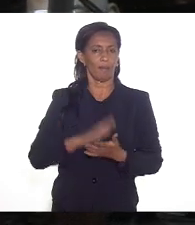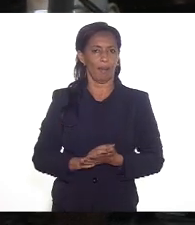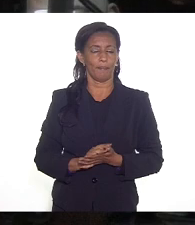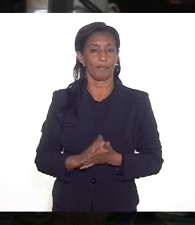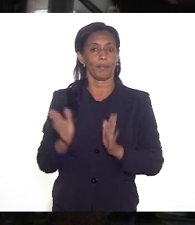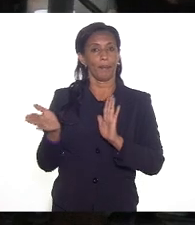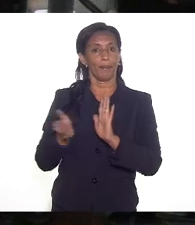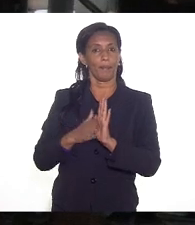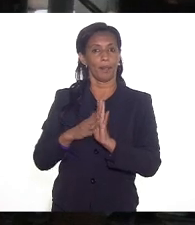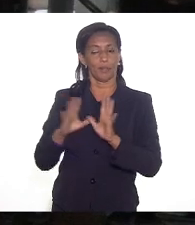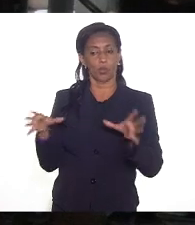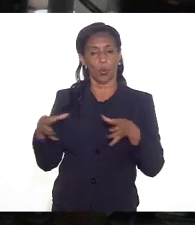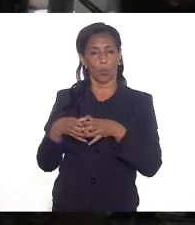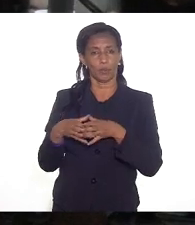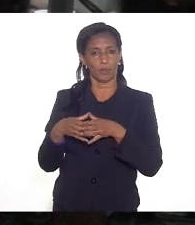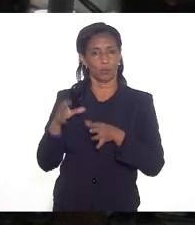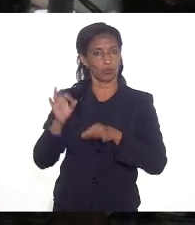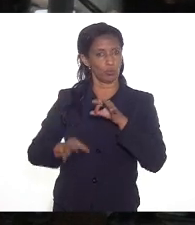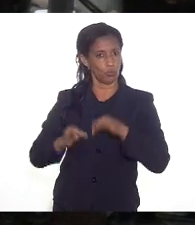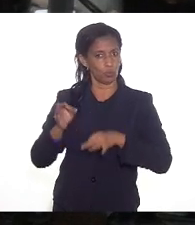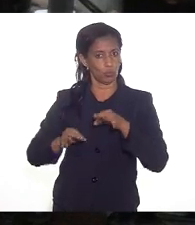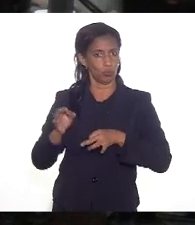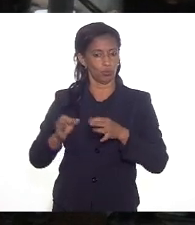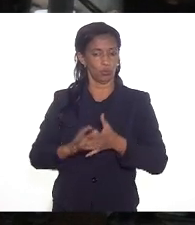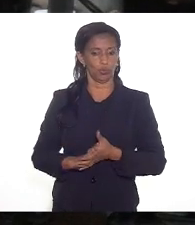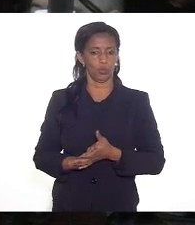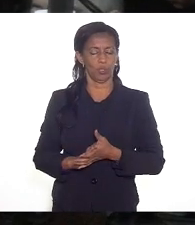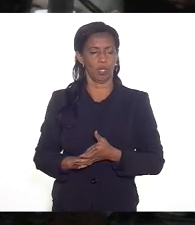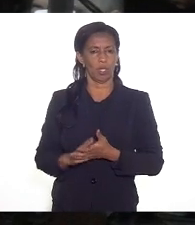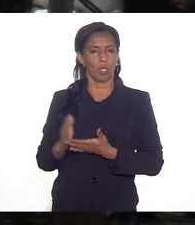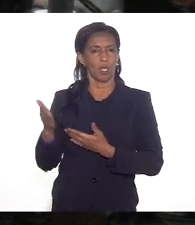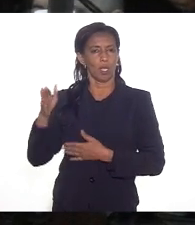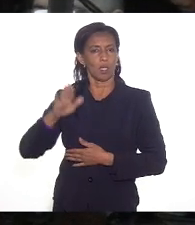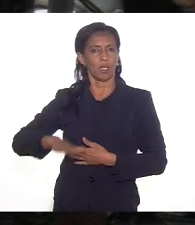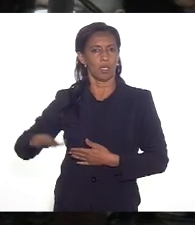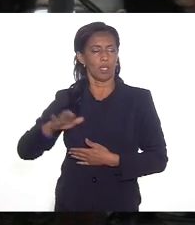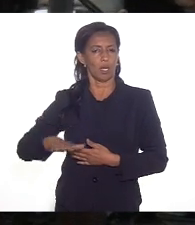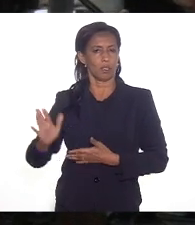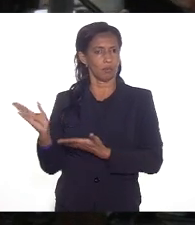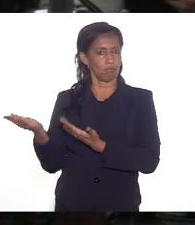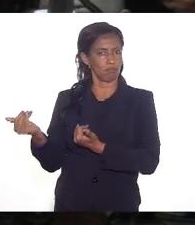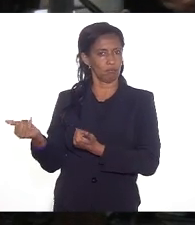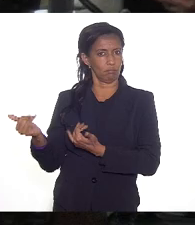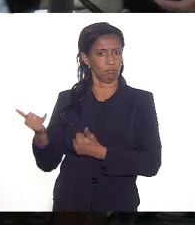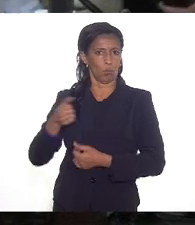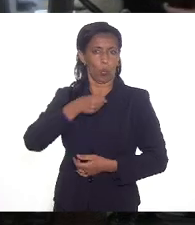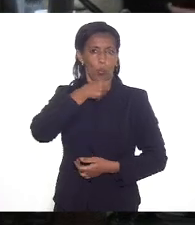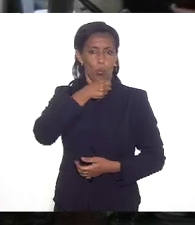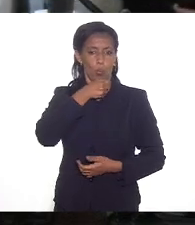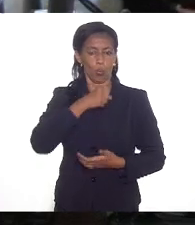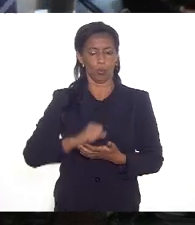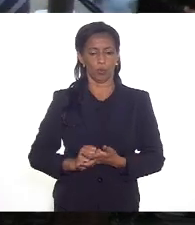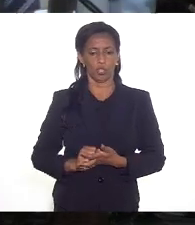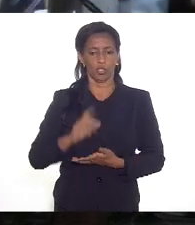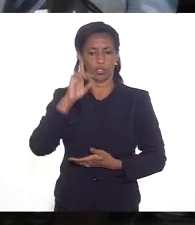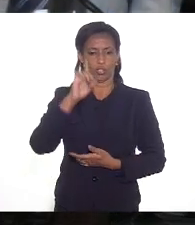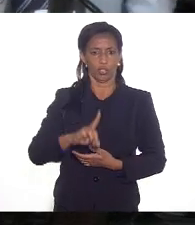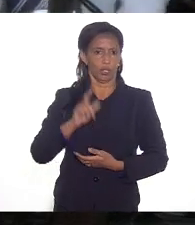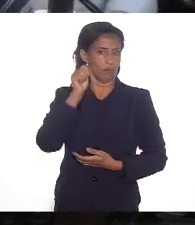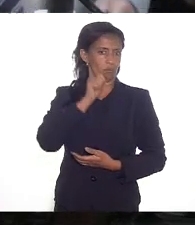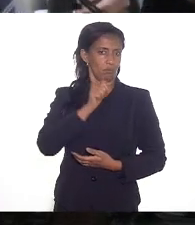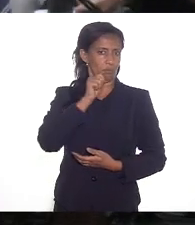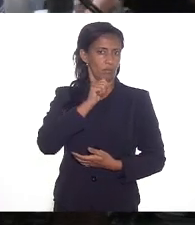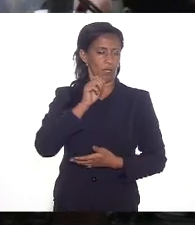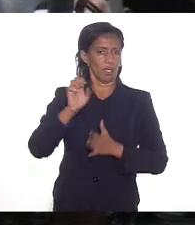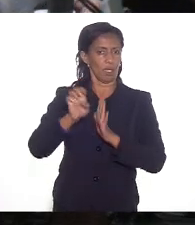ele perdendo de pareceres das comissões condição de justiça que atuam da criança adolescente e idoso saúde Servidor Público de defesa da mulher de